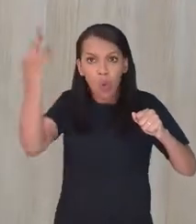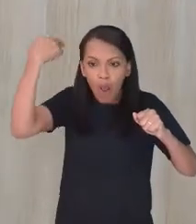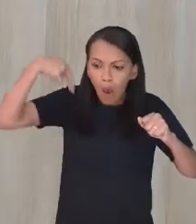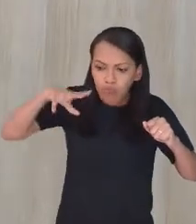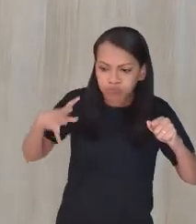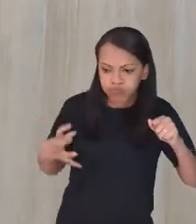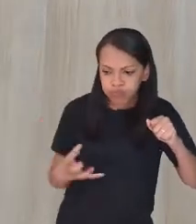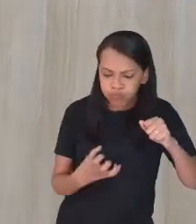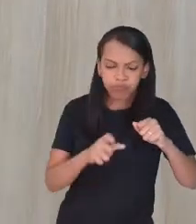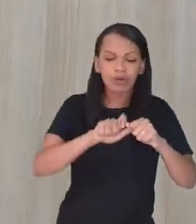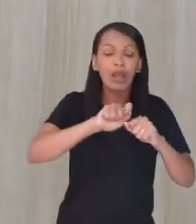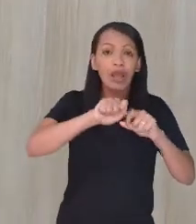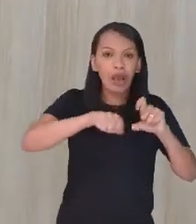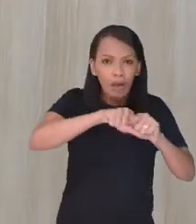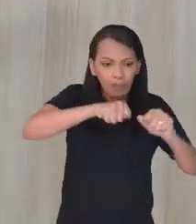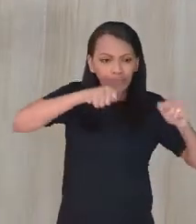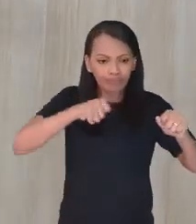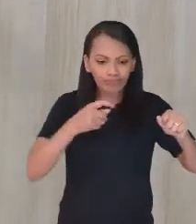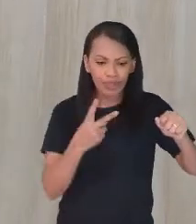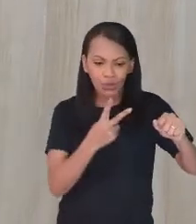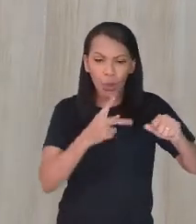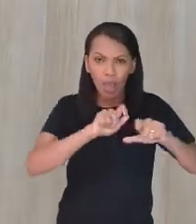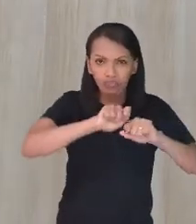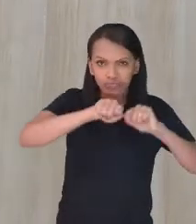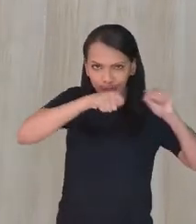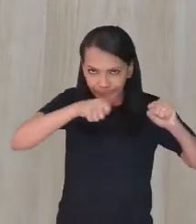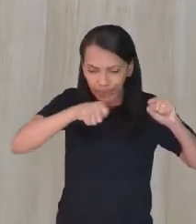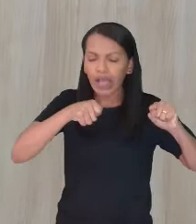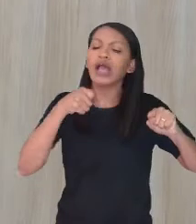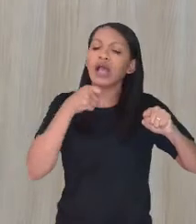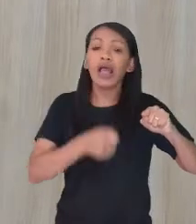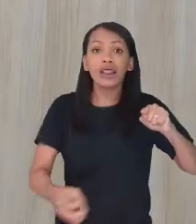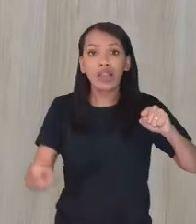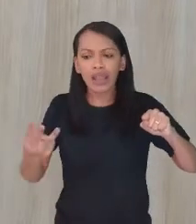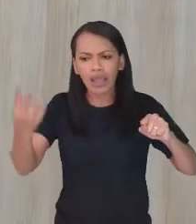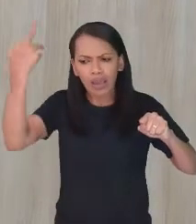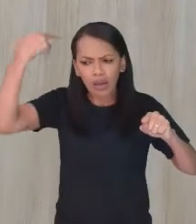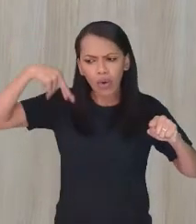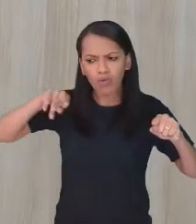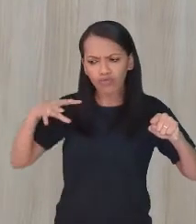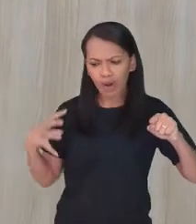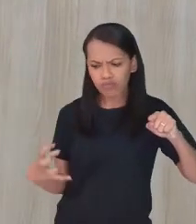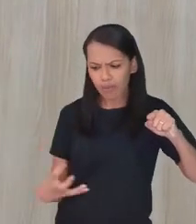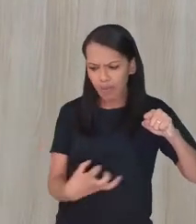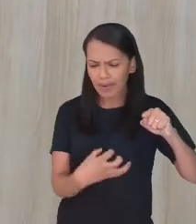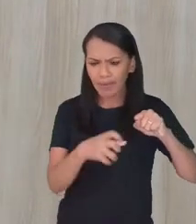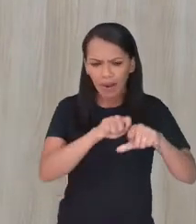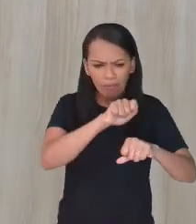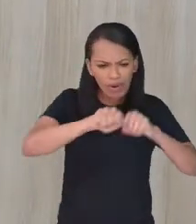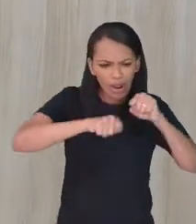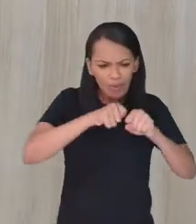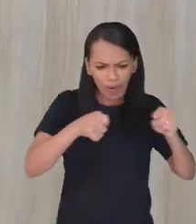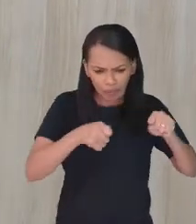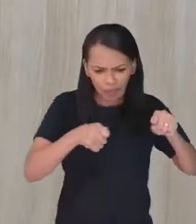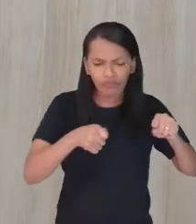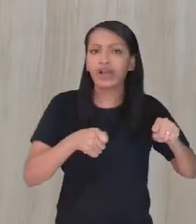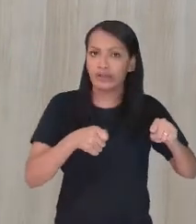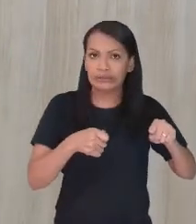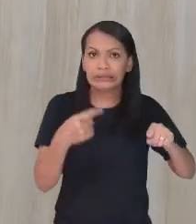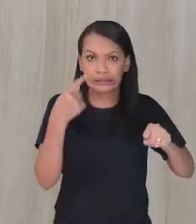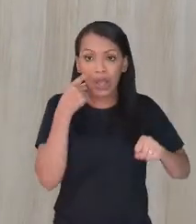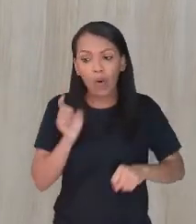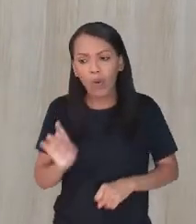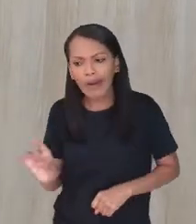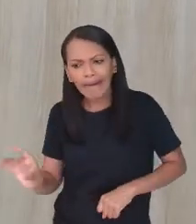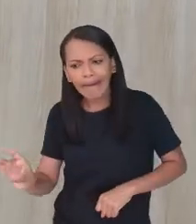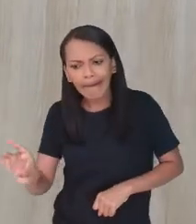alimentar em outras localidades. E aí, quando eles iam colocar os seus animais numa cerca, né? Para cada animal